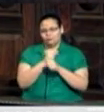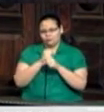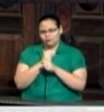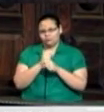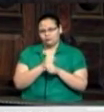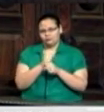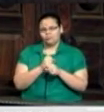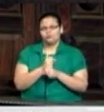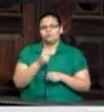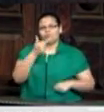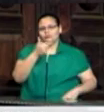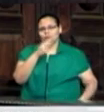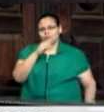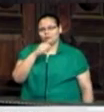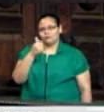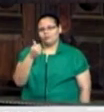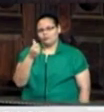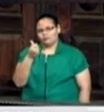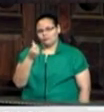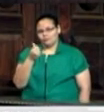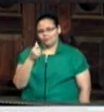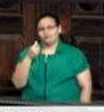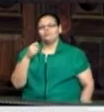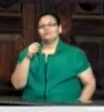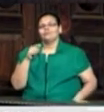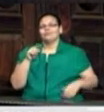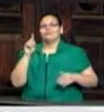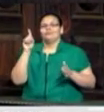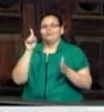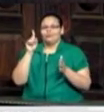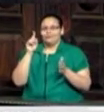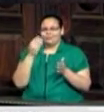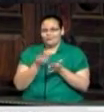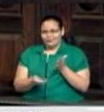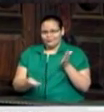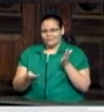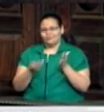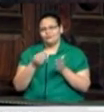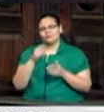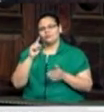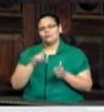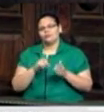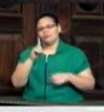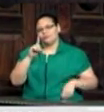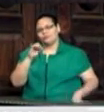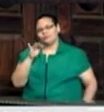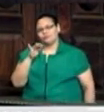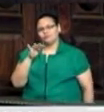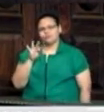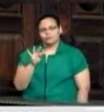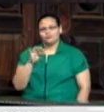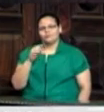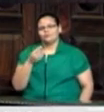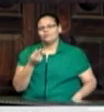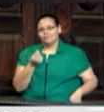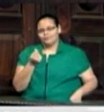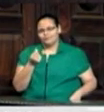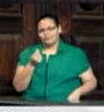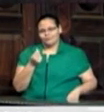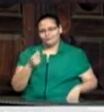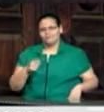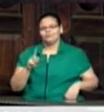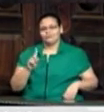2016 com um déficit de restos a pagar e